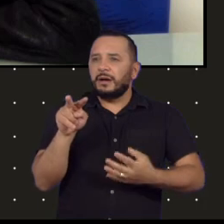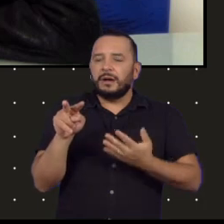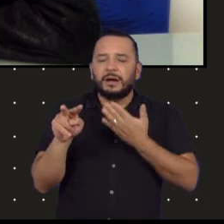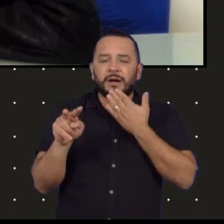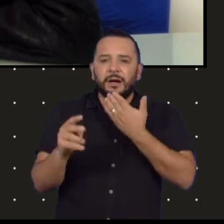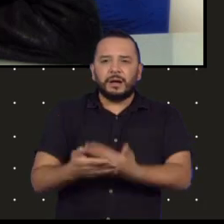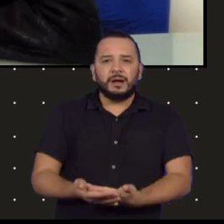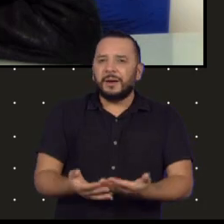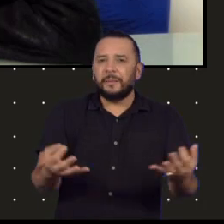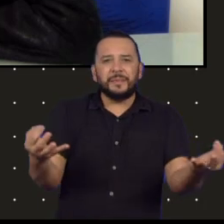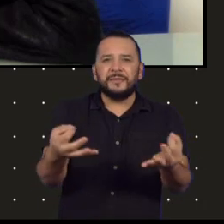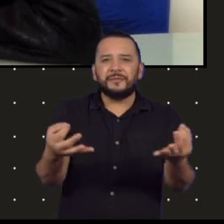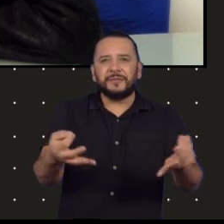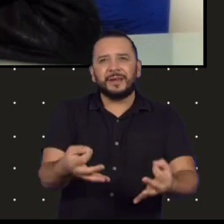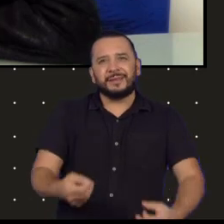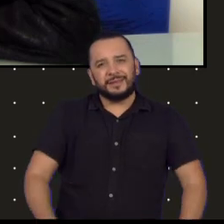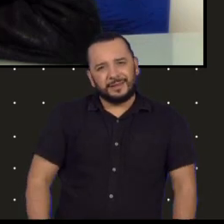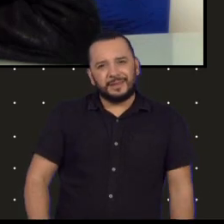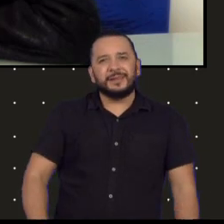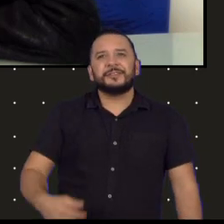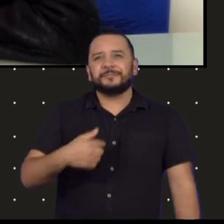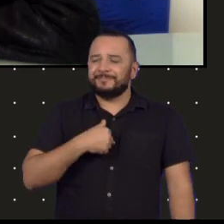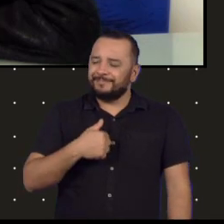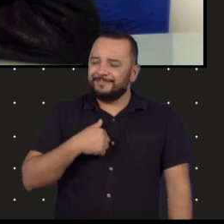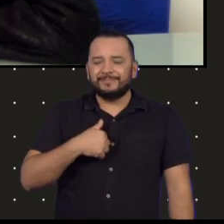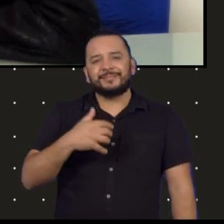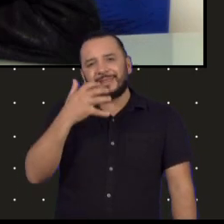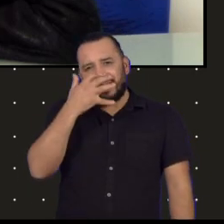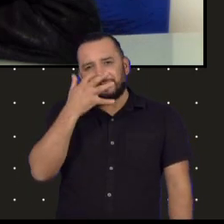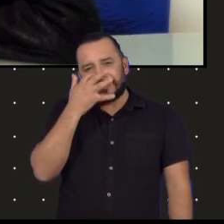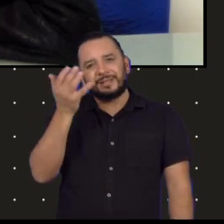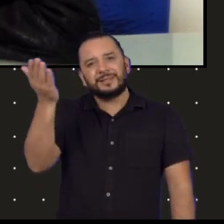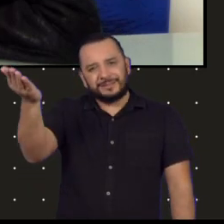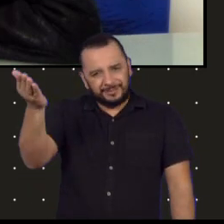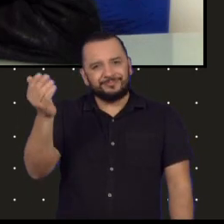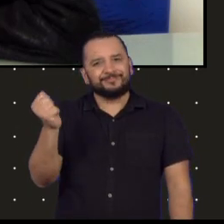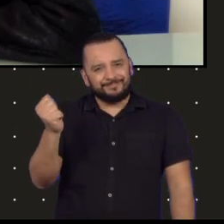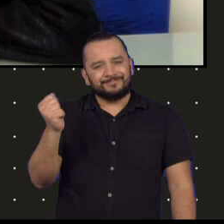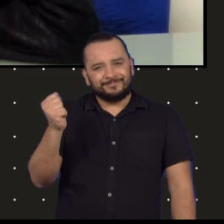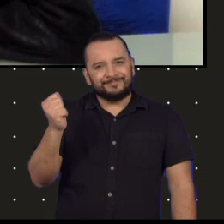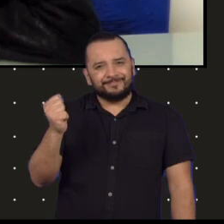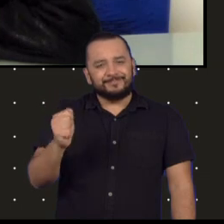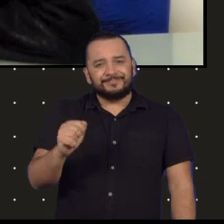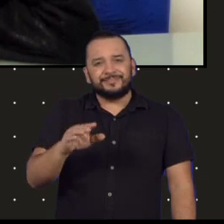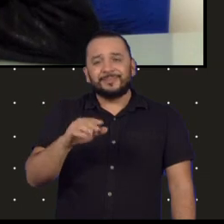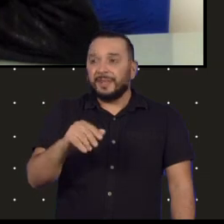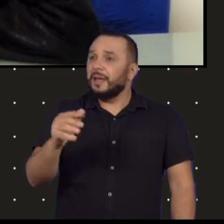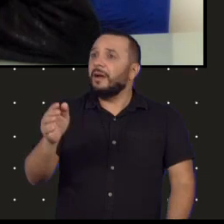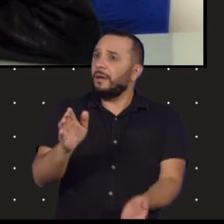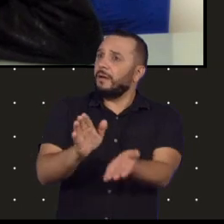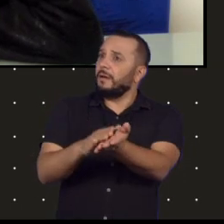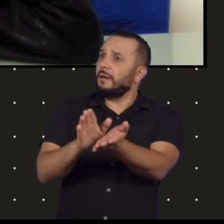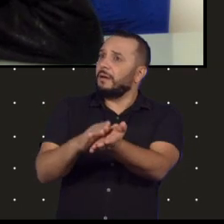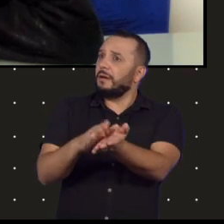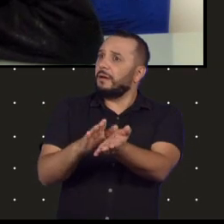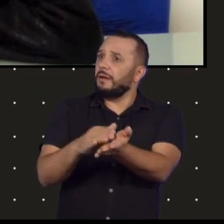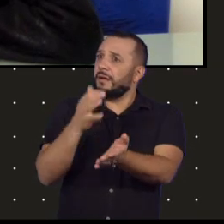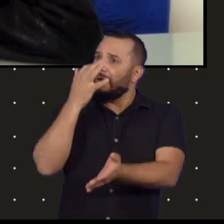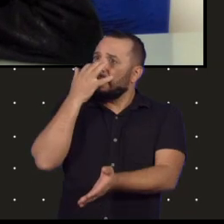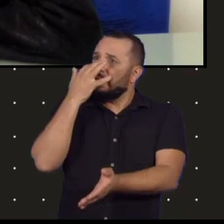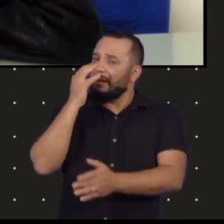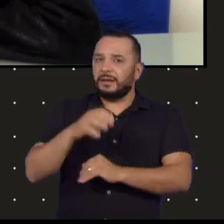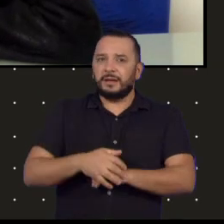E quando manifestava admiração pelo que ela fez, a Beth fazia uma cara meio de